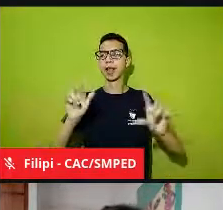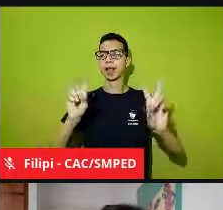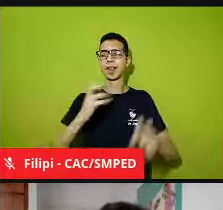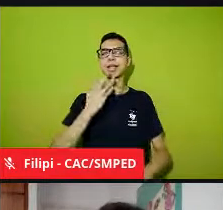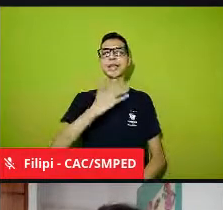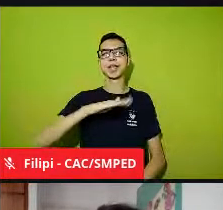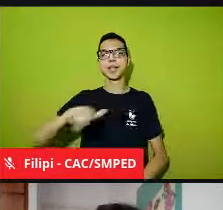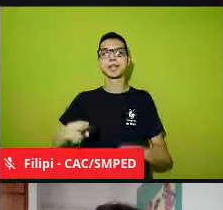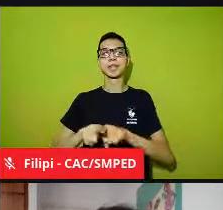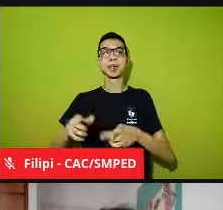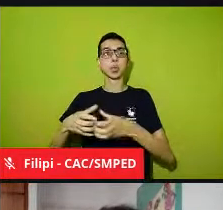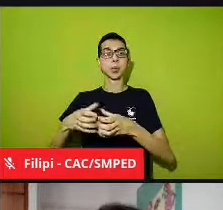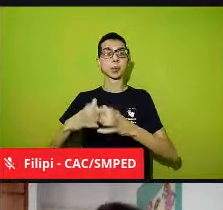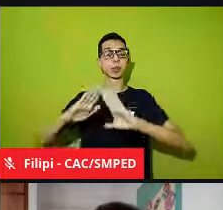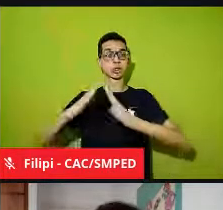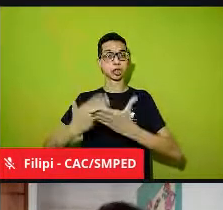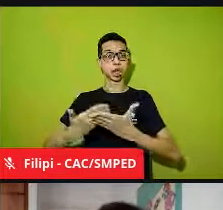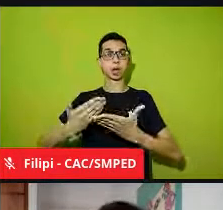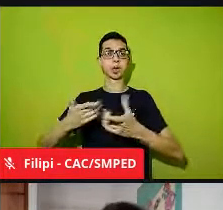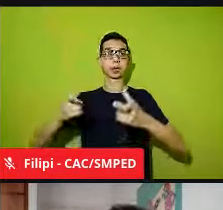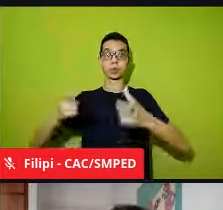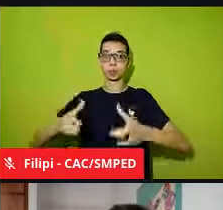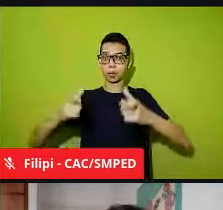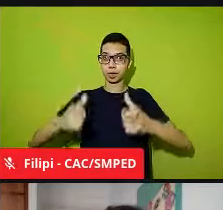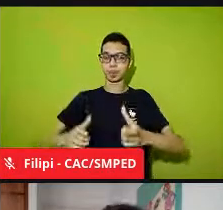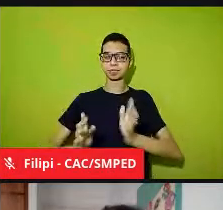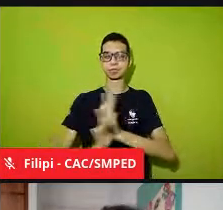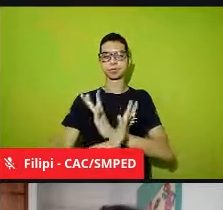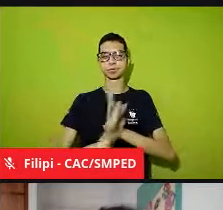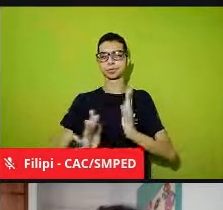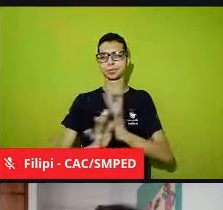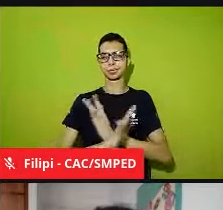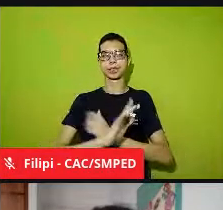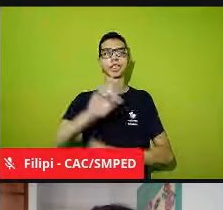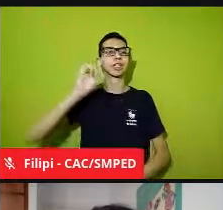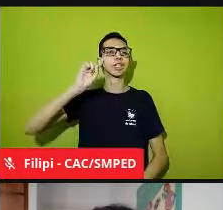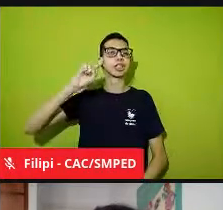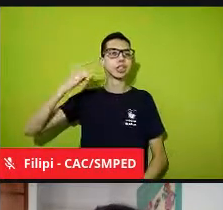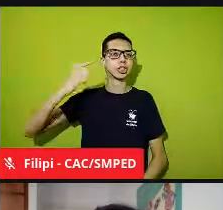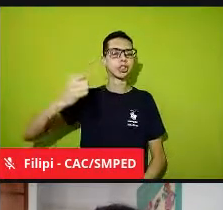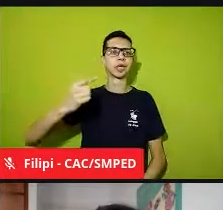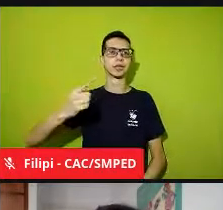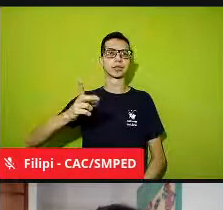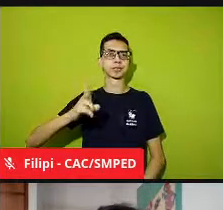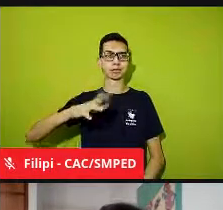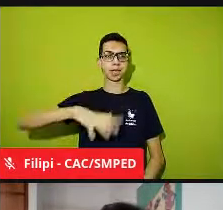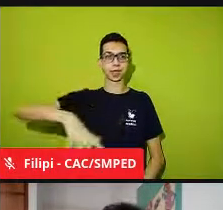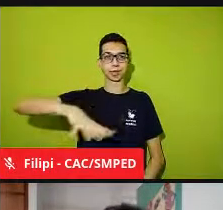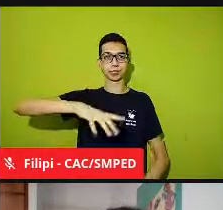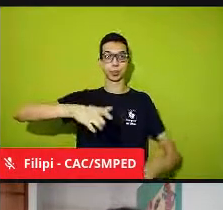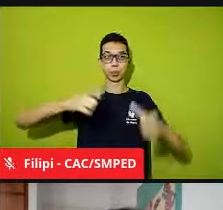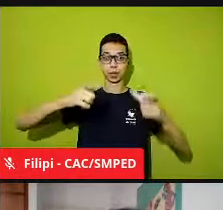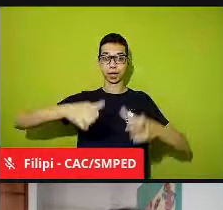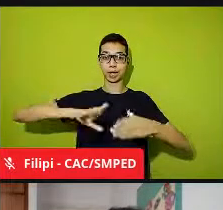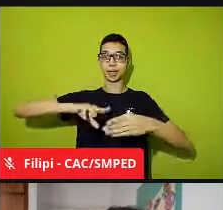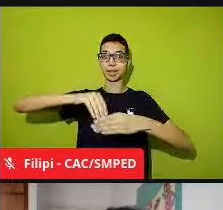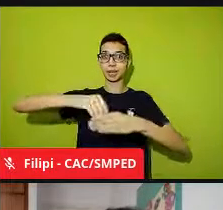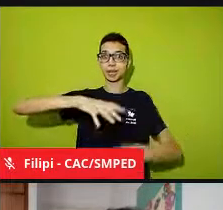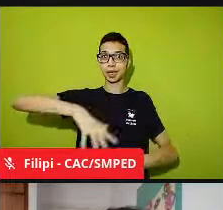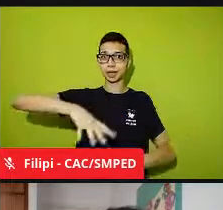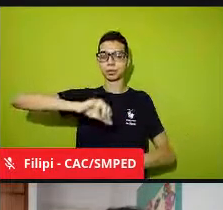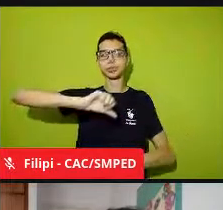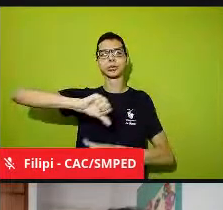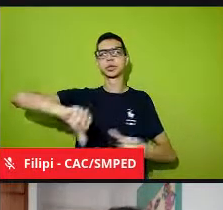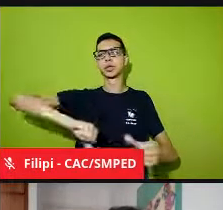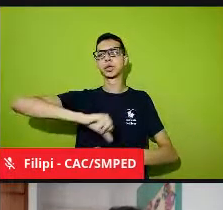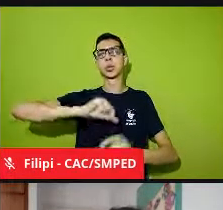desses grupos escolares andando e estabelecendo uma rotina de caminhada dentro desse território, quais são as transformações que a gente